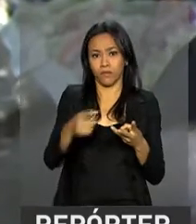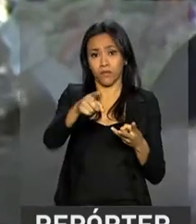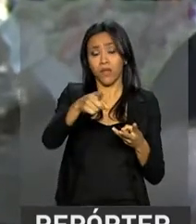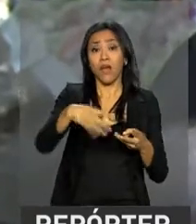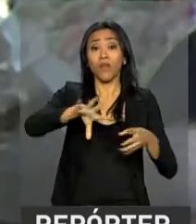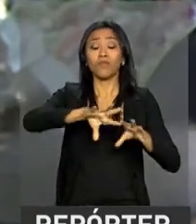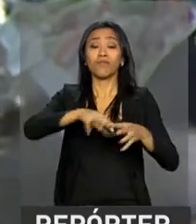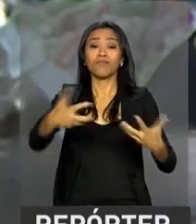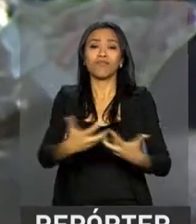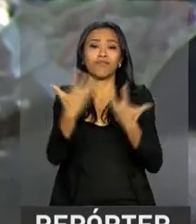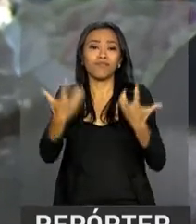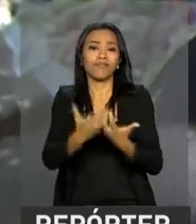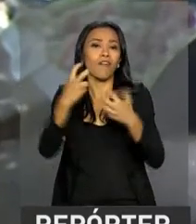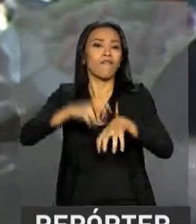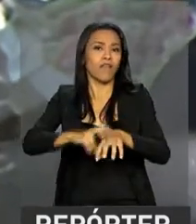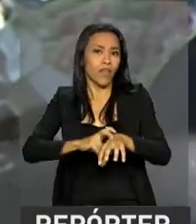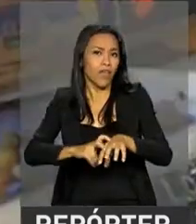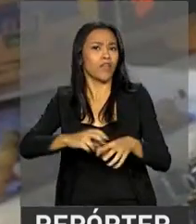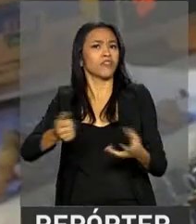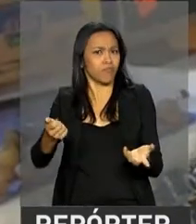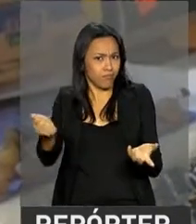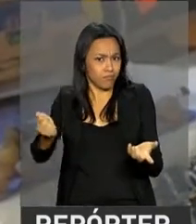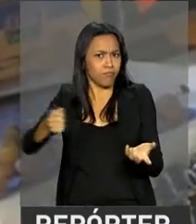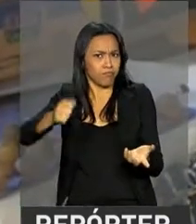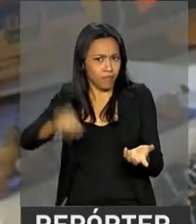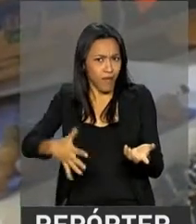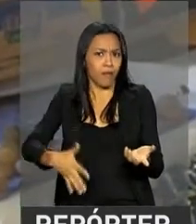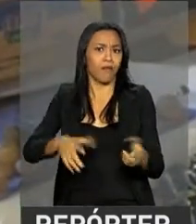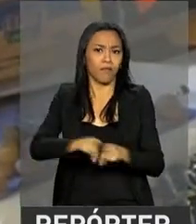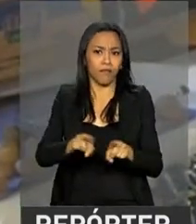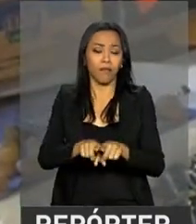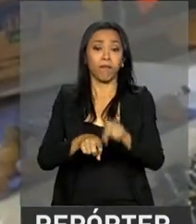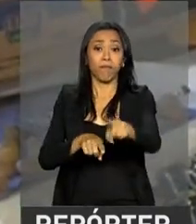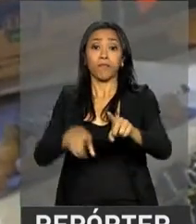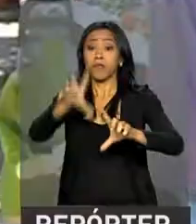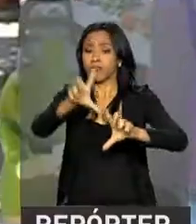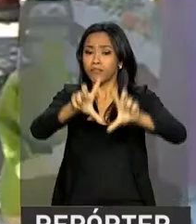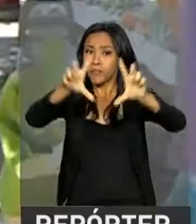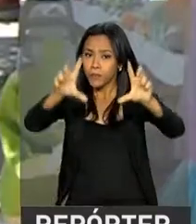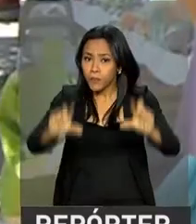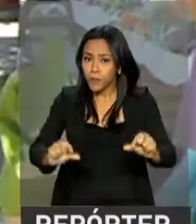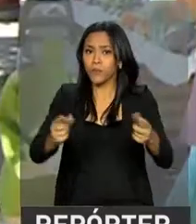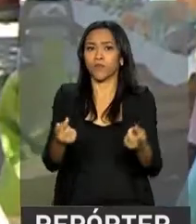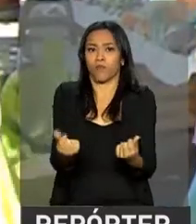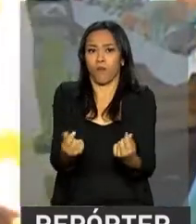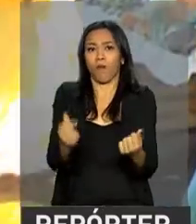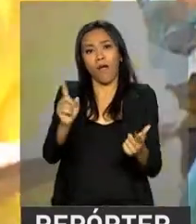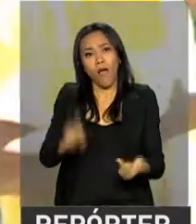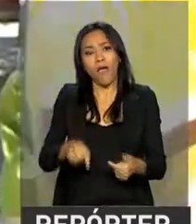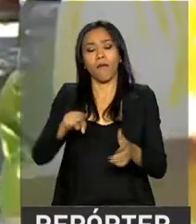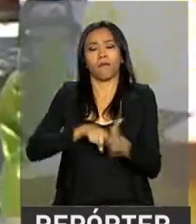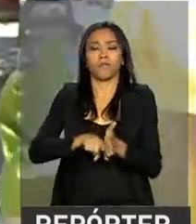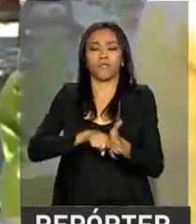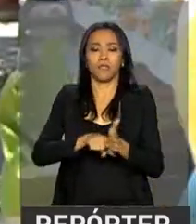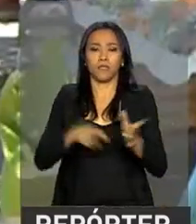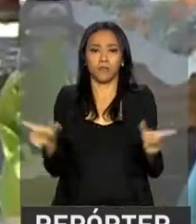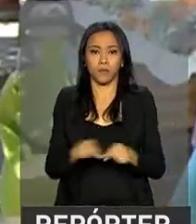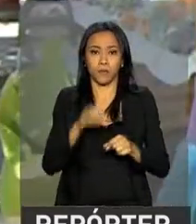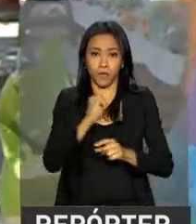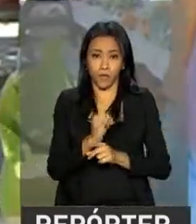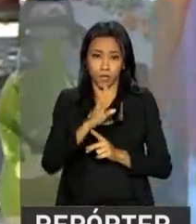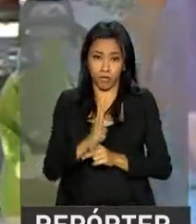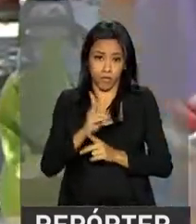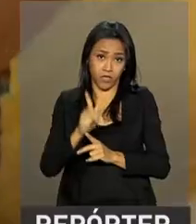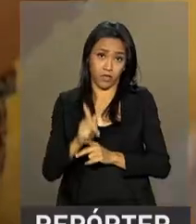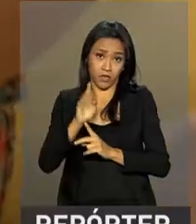verdes também tão bem mais em conta ea queda no preço dos alimentos foi destaque na pesquisa do ibge é sobre o índice nacional de